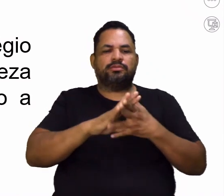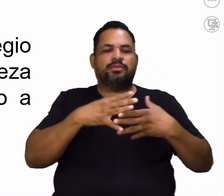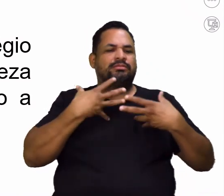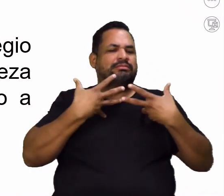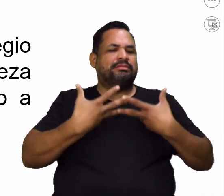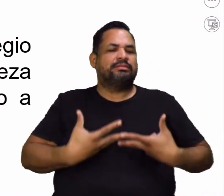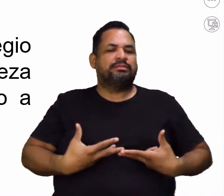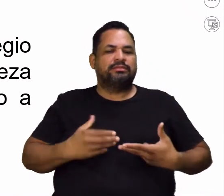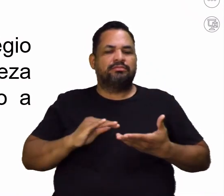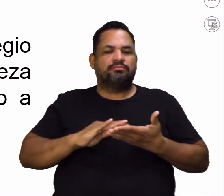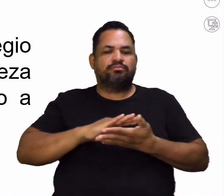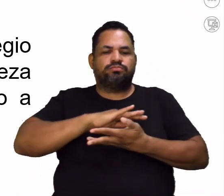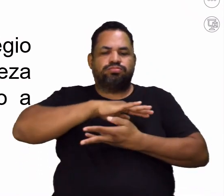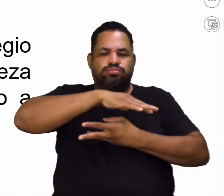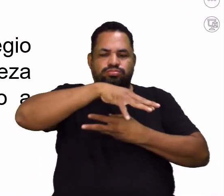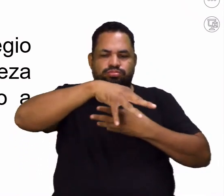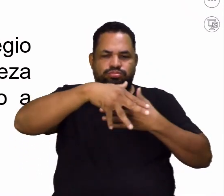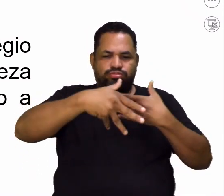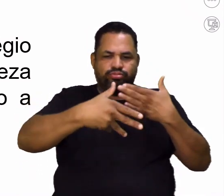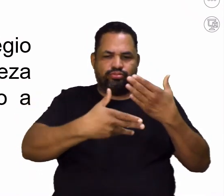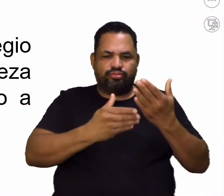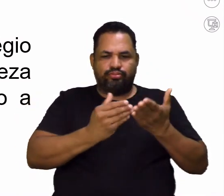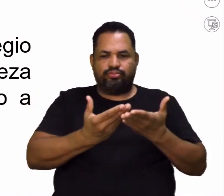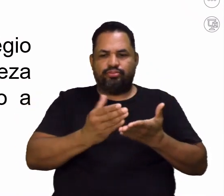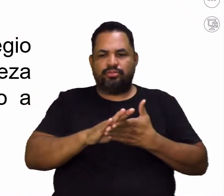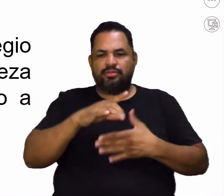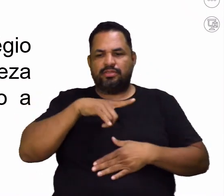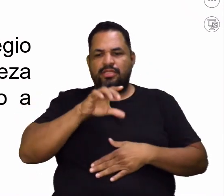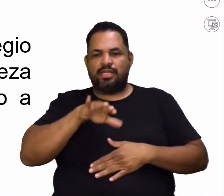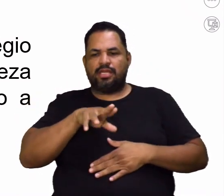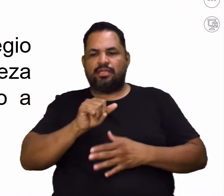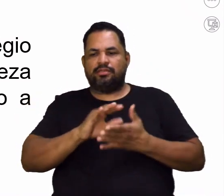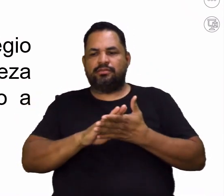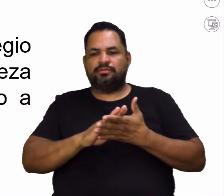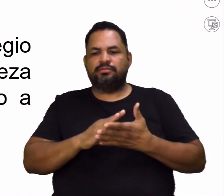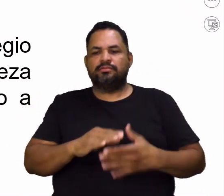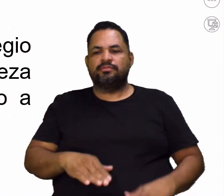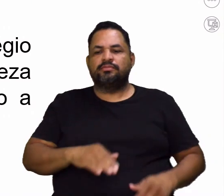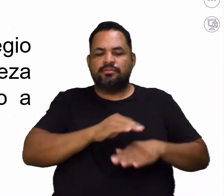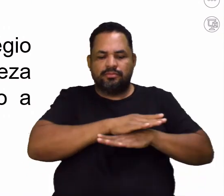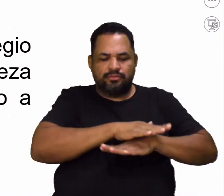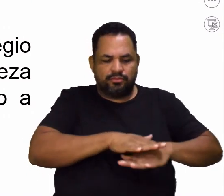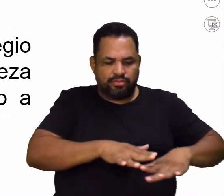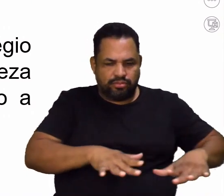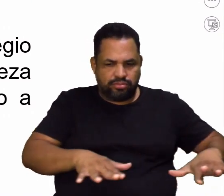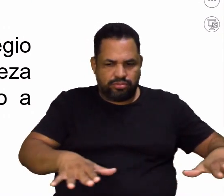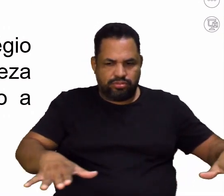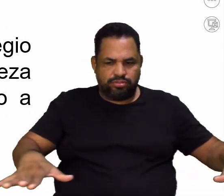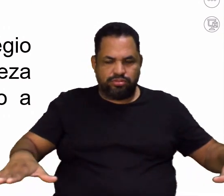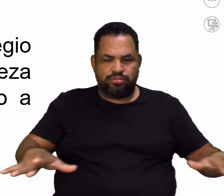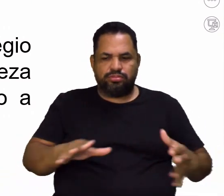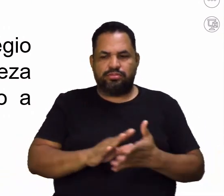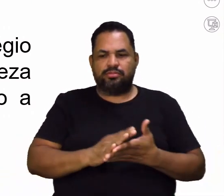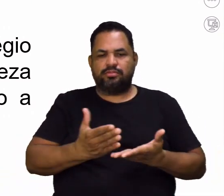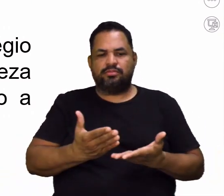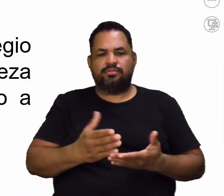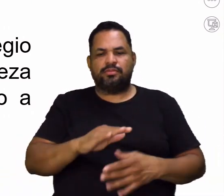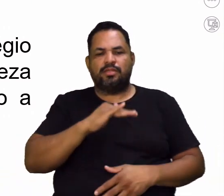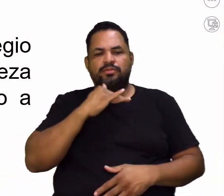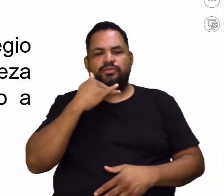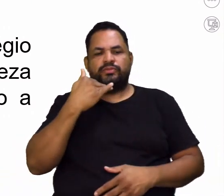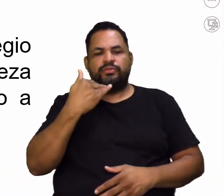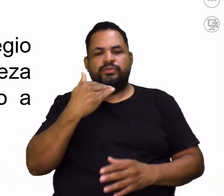cansados debulhavam-se conchinha de Naca pelo soalho mortos esperando